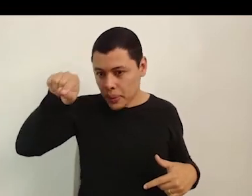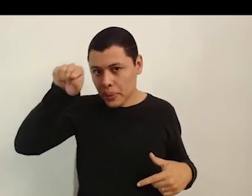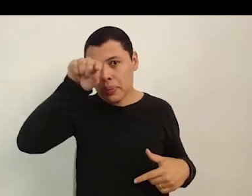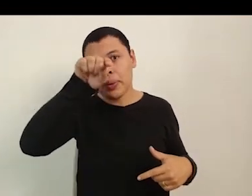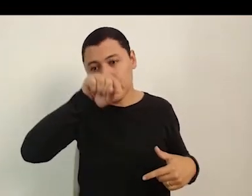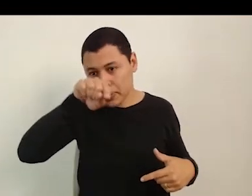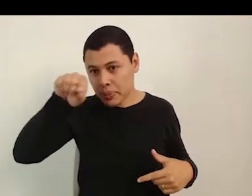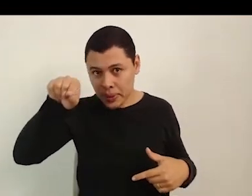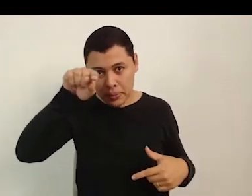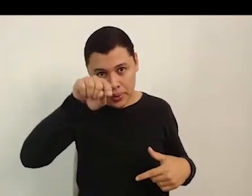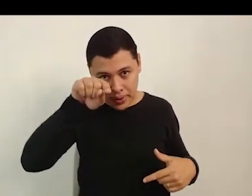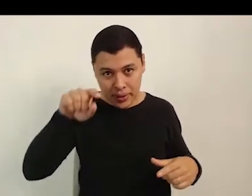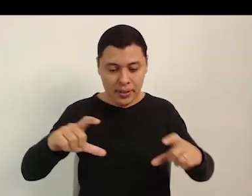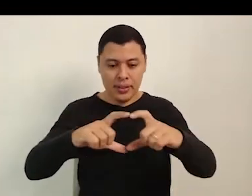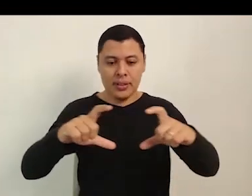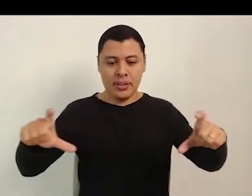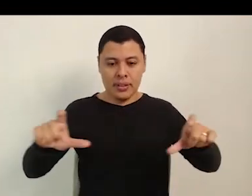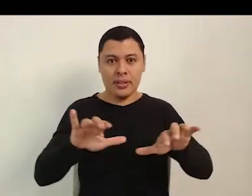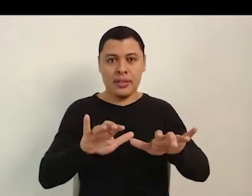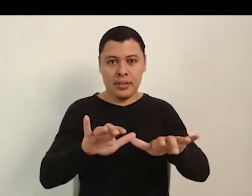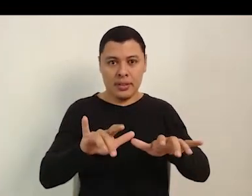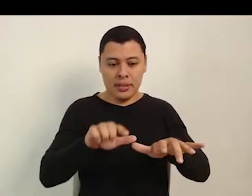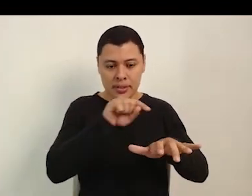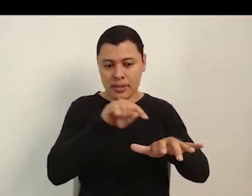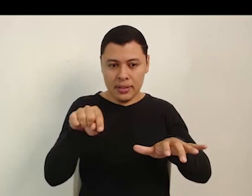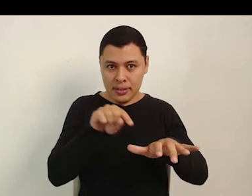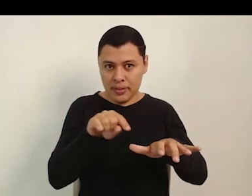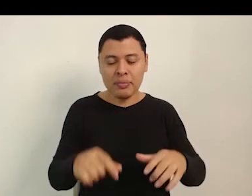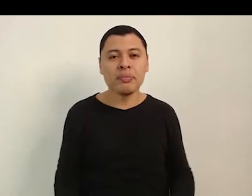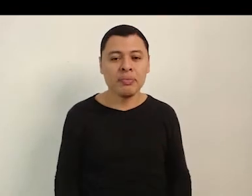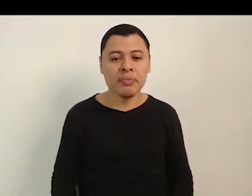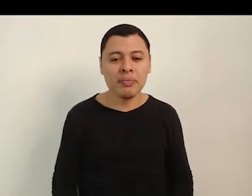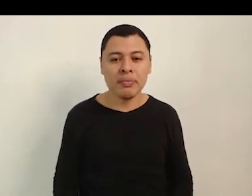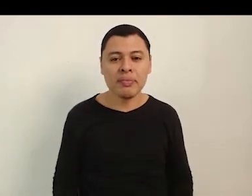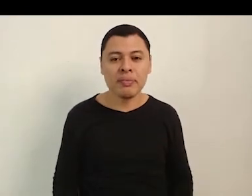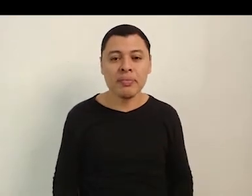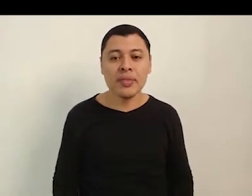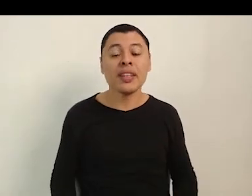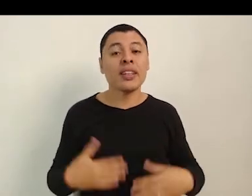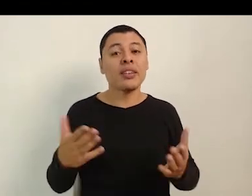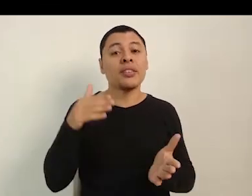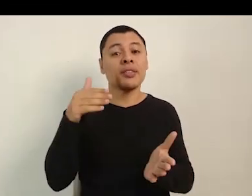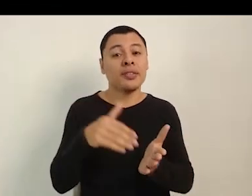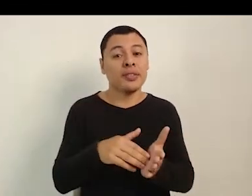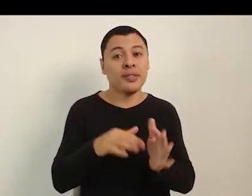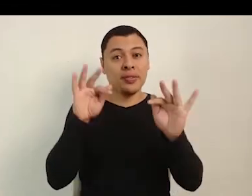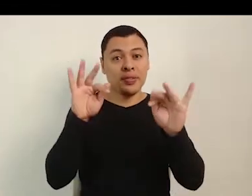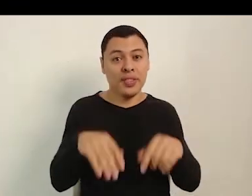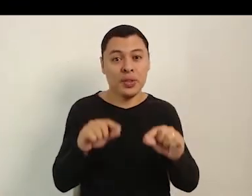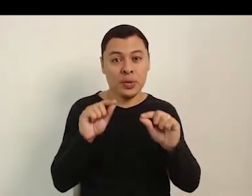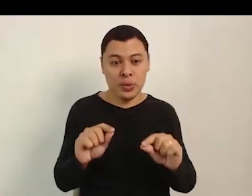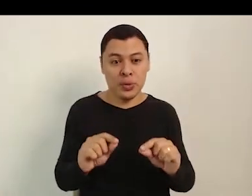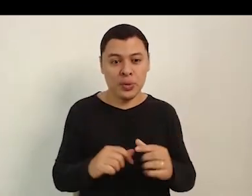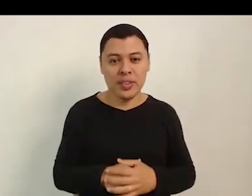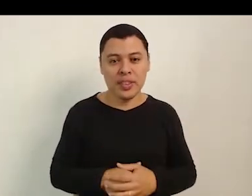numa tela touch, tá? Bom, para a gente terminar aqui a nossa apresentação,